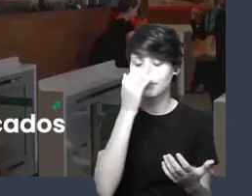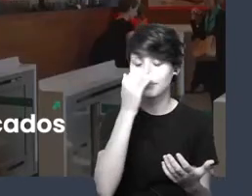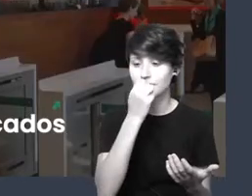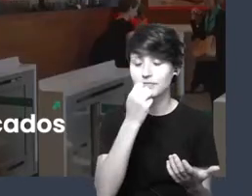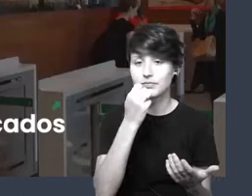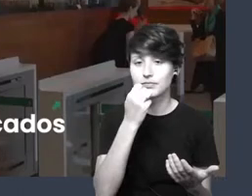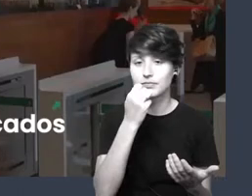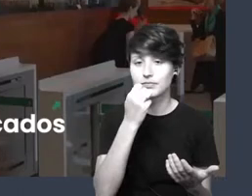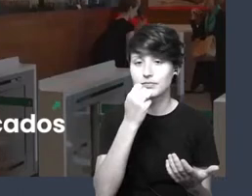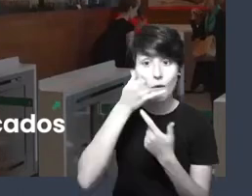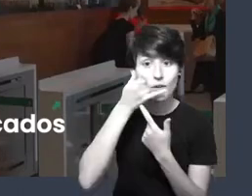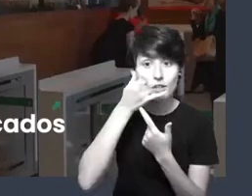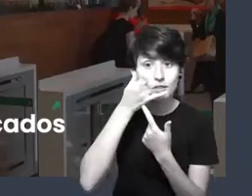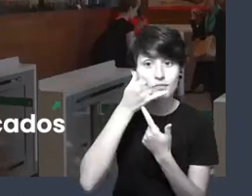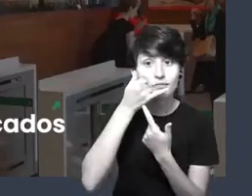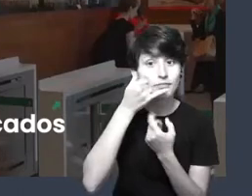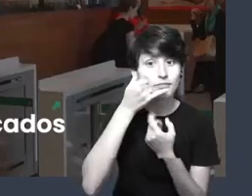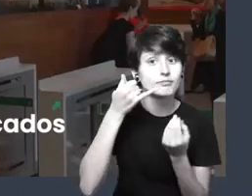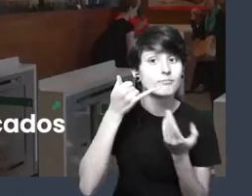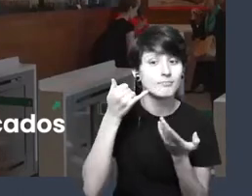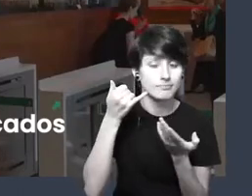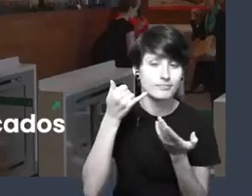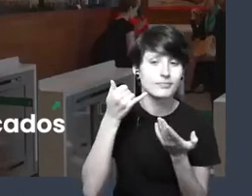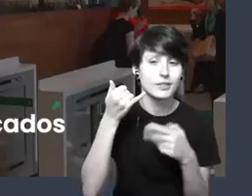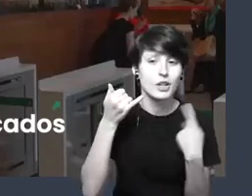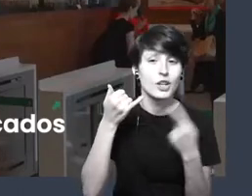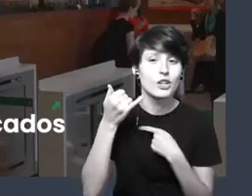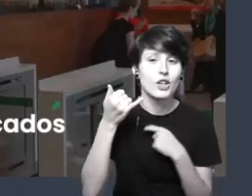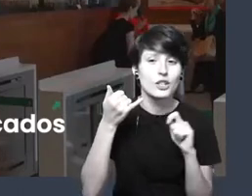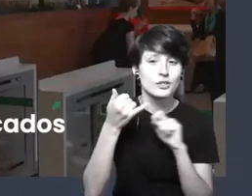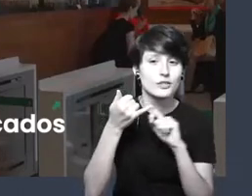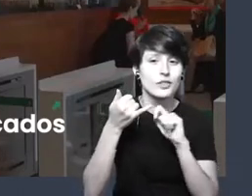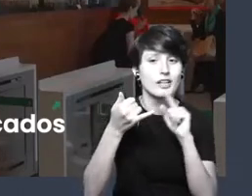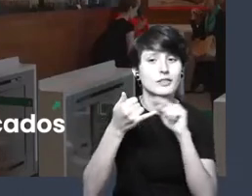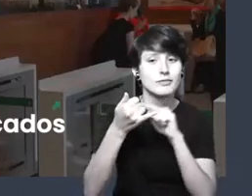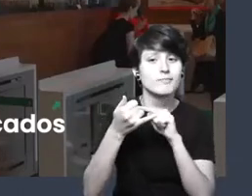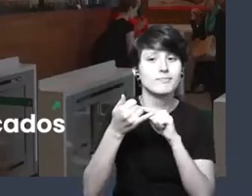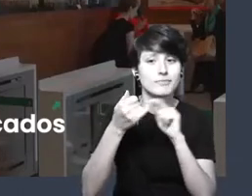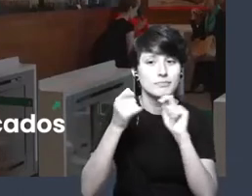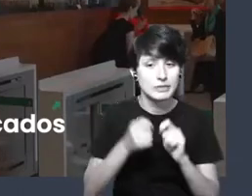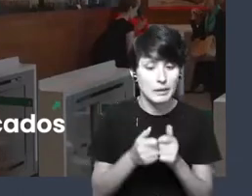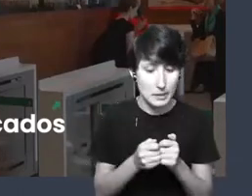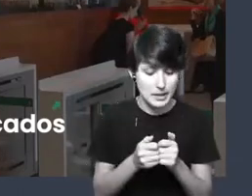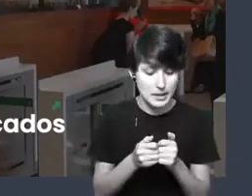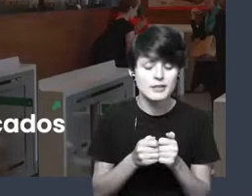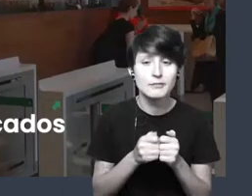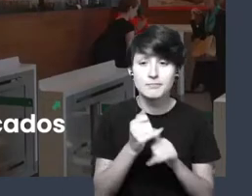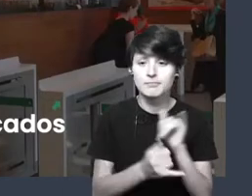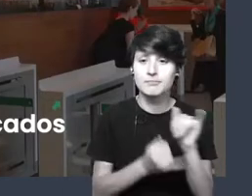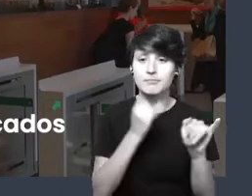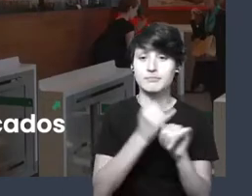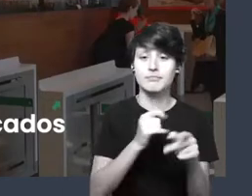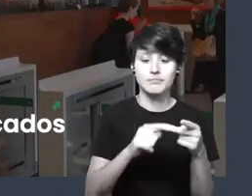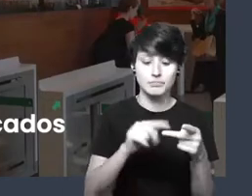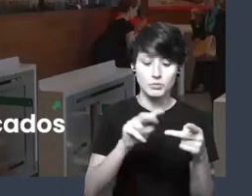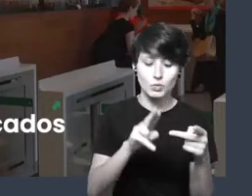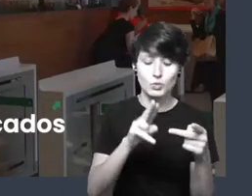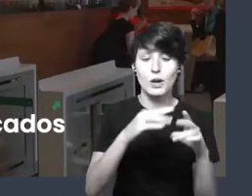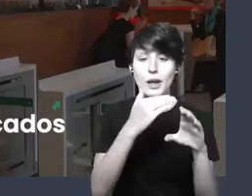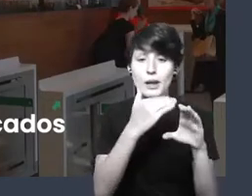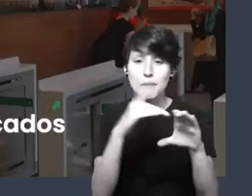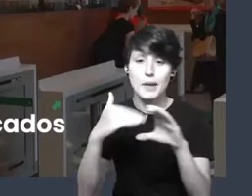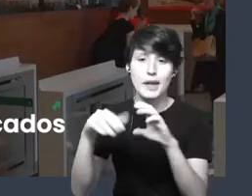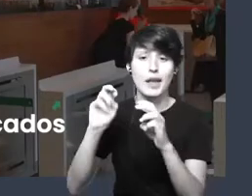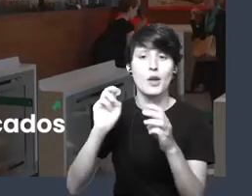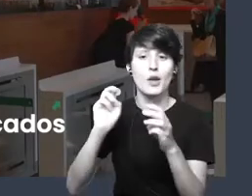né? O telefone, o que a gente faz com ele? A gente se conecta com pessoas, a gente usa e-mails, a gente faz transações bancárias, a gente